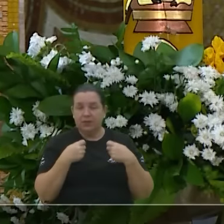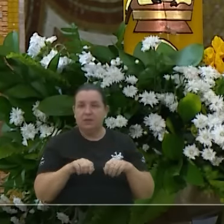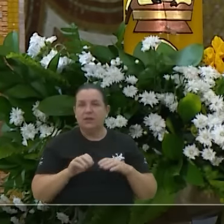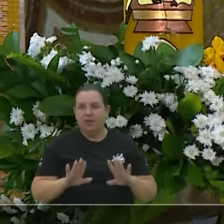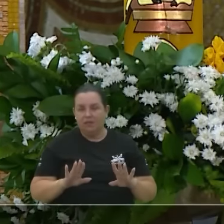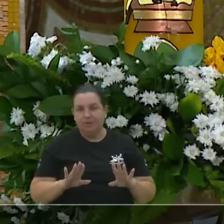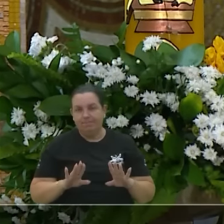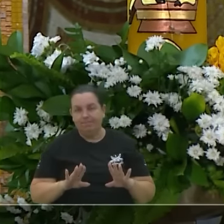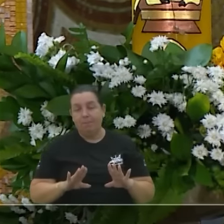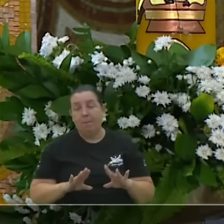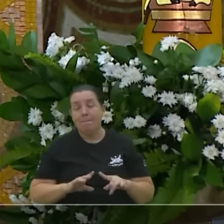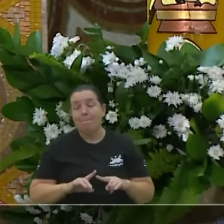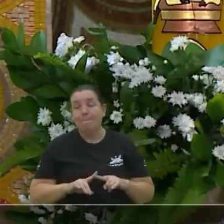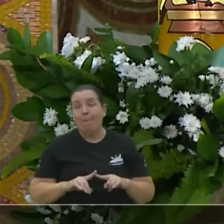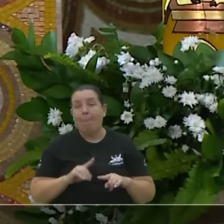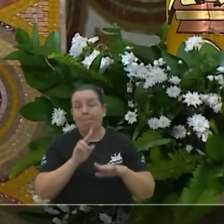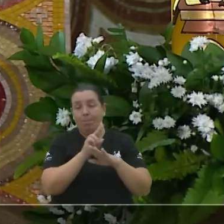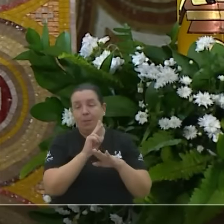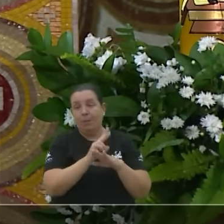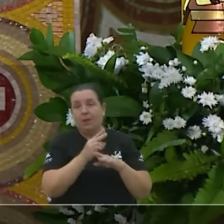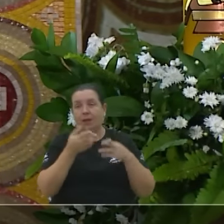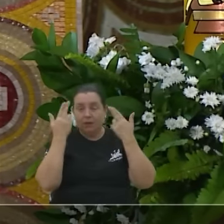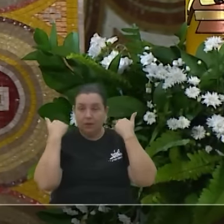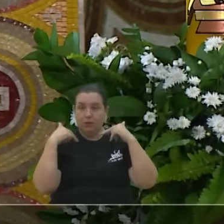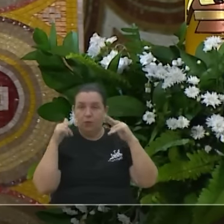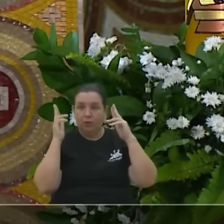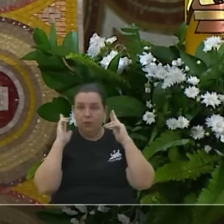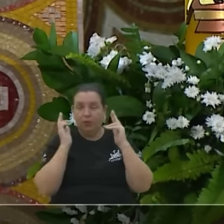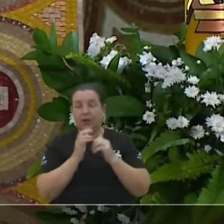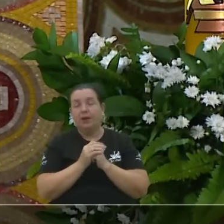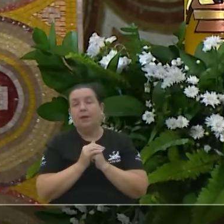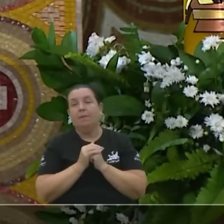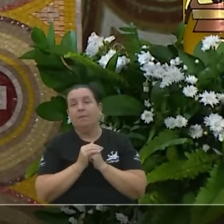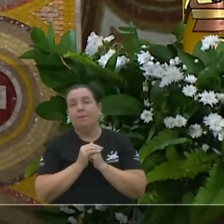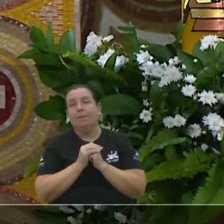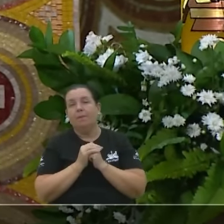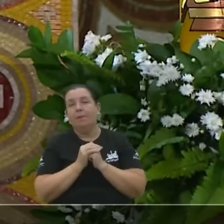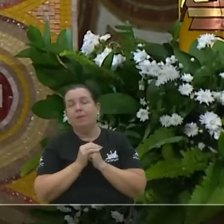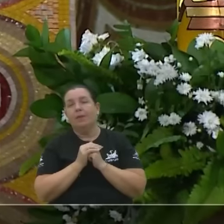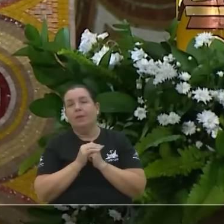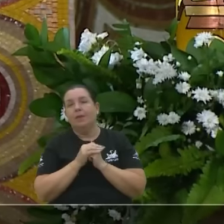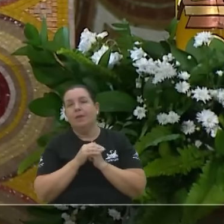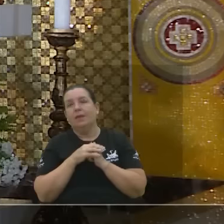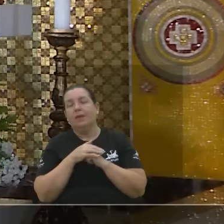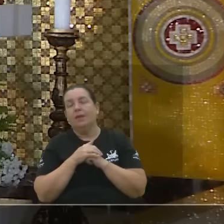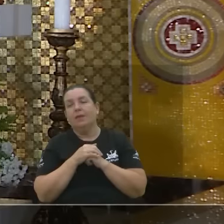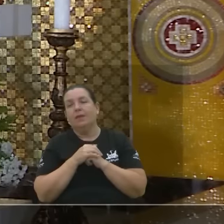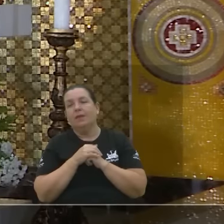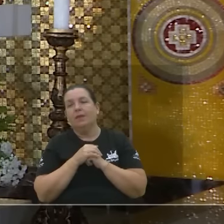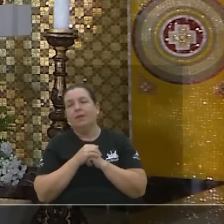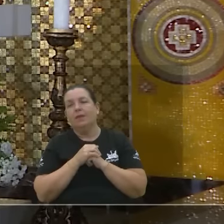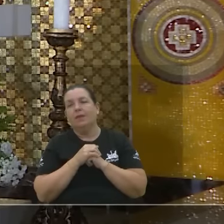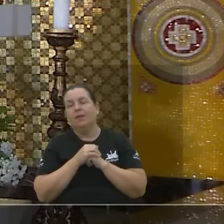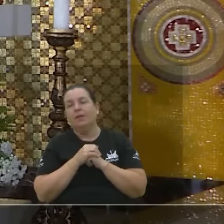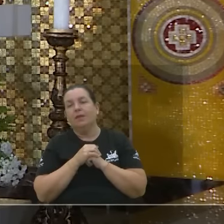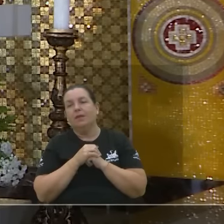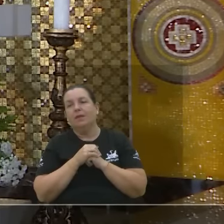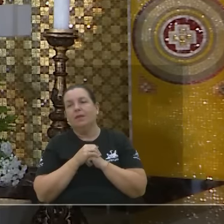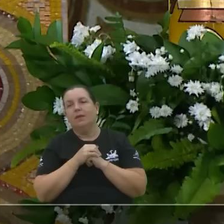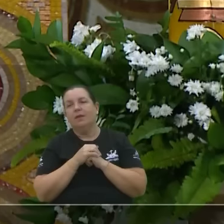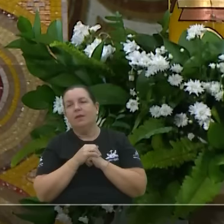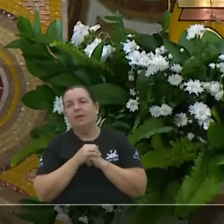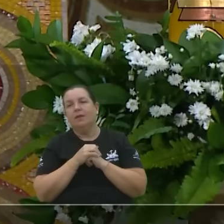defender. Vim para cá, vim neste ambão, porque fico mais perto do bom